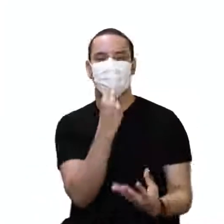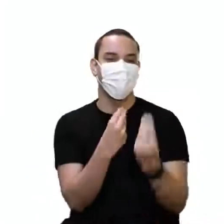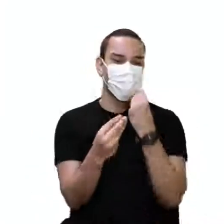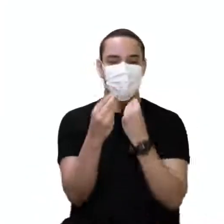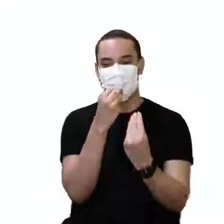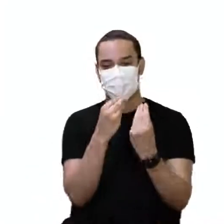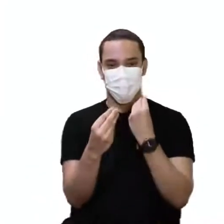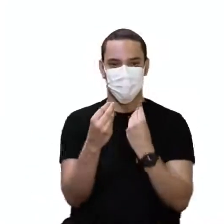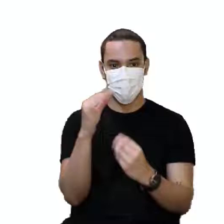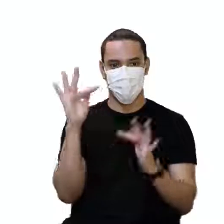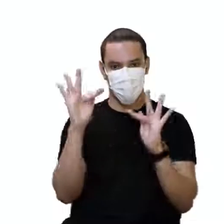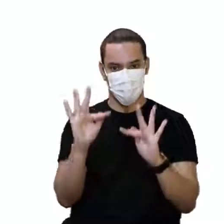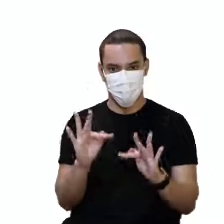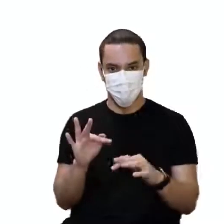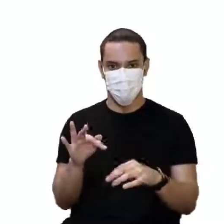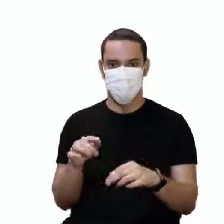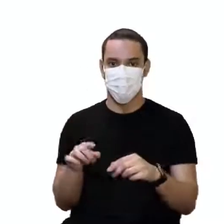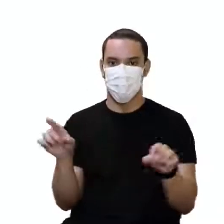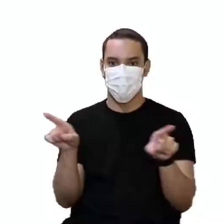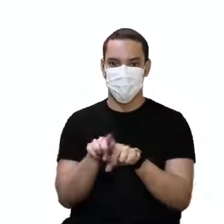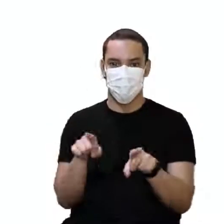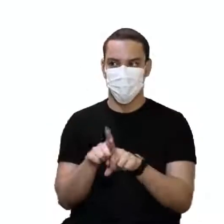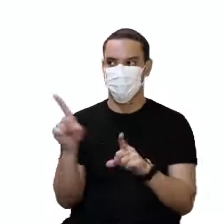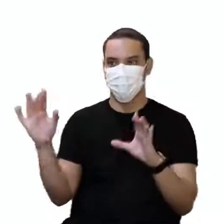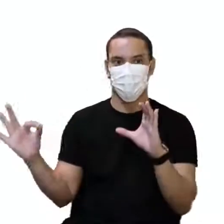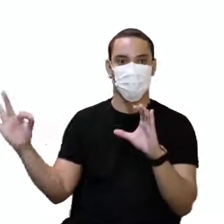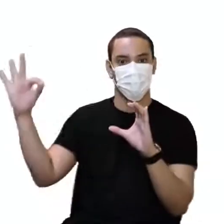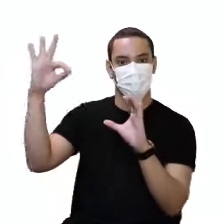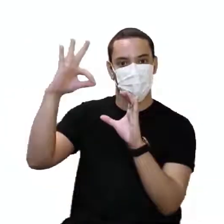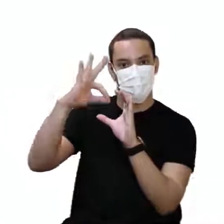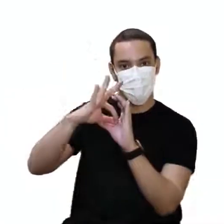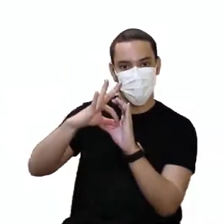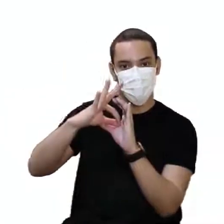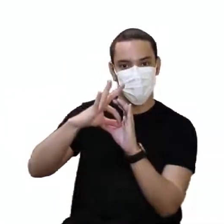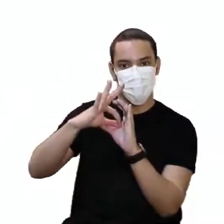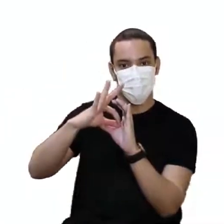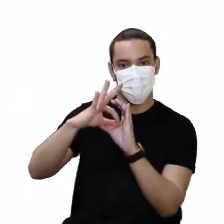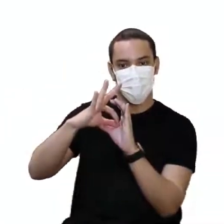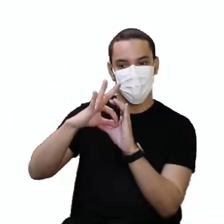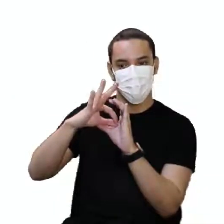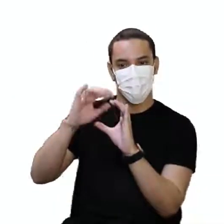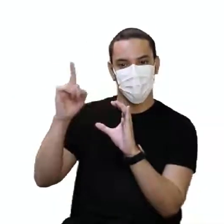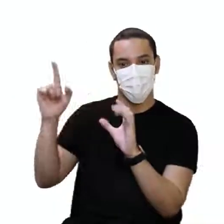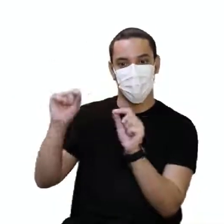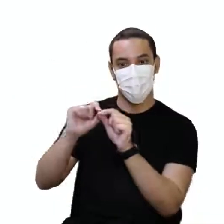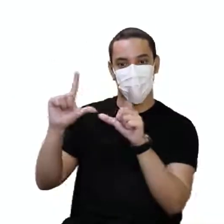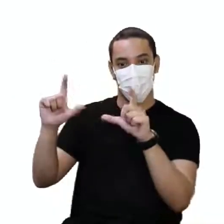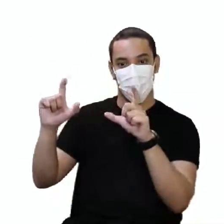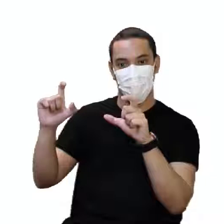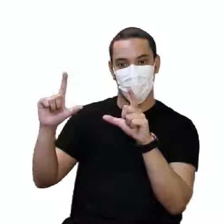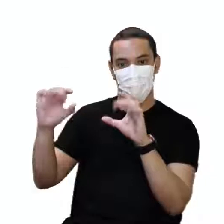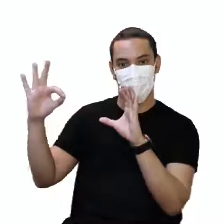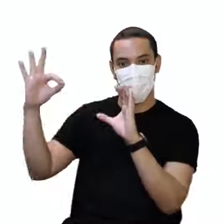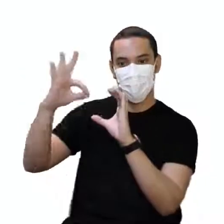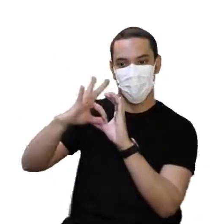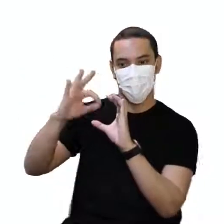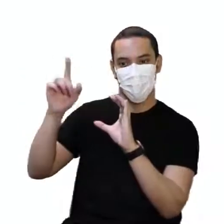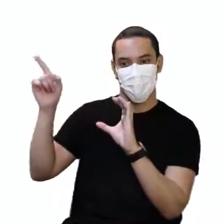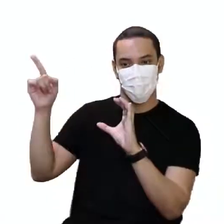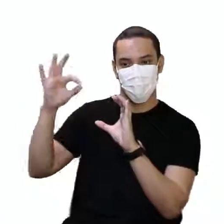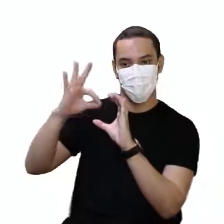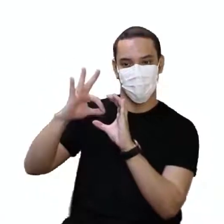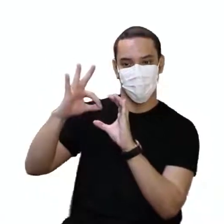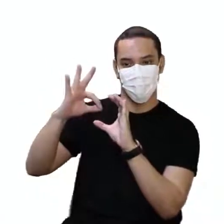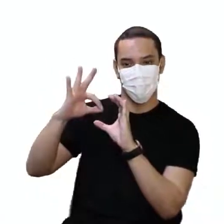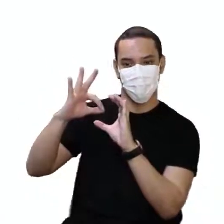né? E aí a gente tem aqui o lindo beija-flor. Pode fazer um print aqui, eu pegando na barriguinha dele, ô boboizinho, você quer pegar um